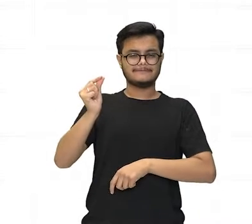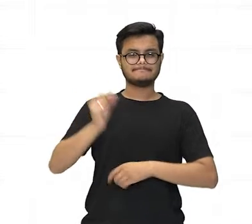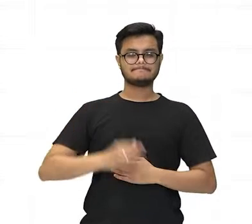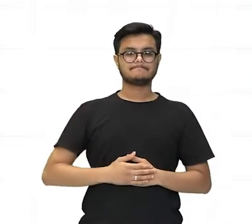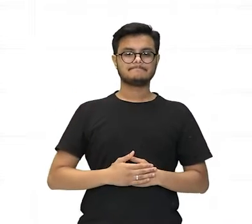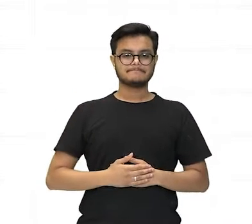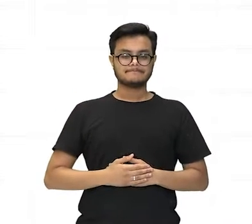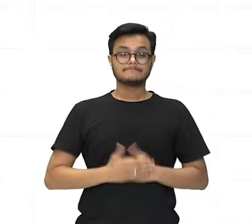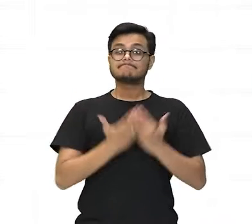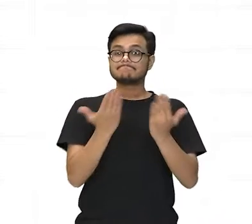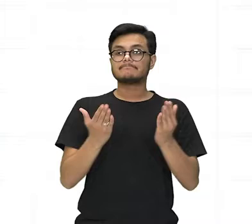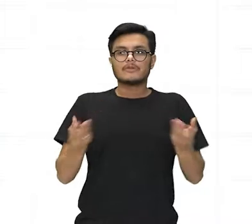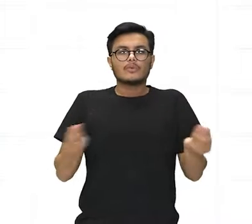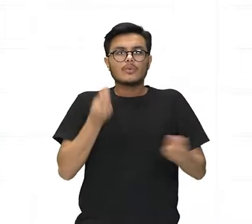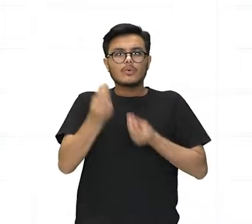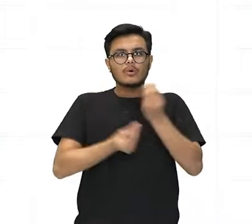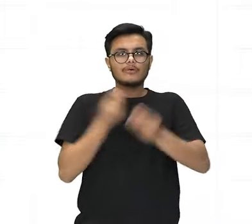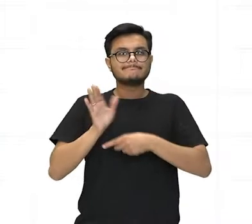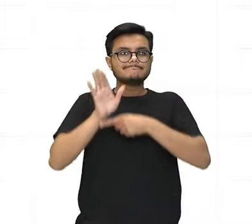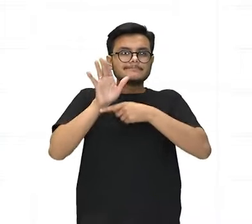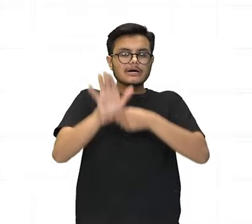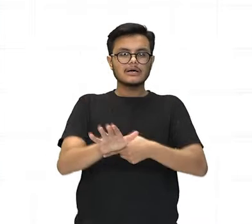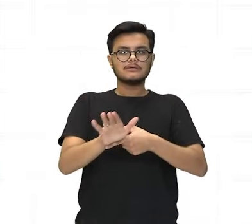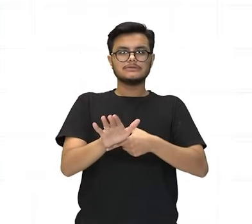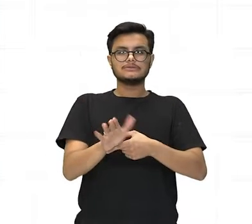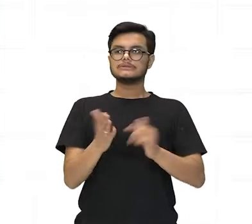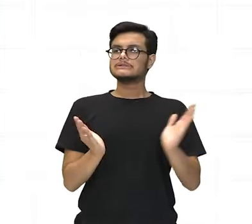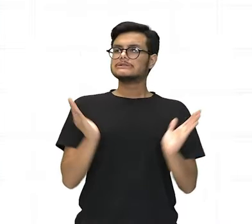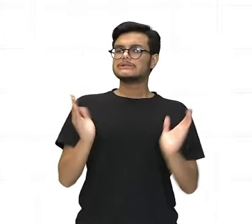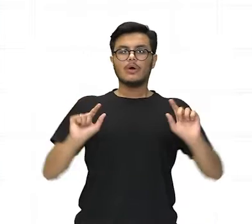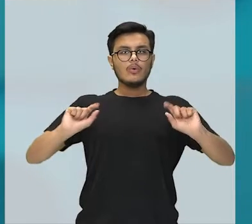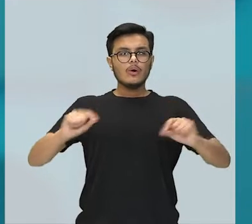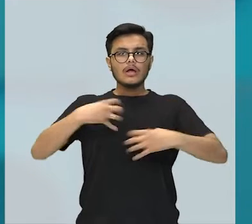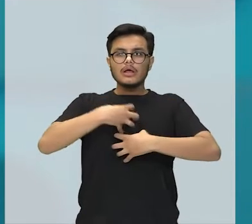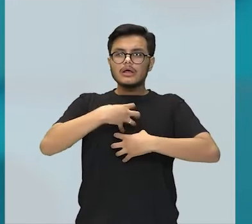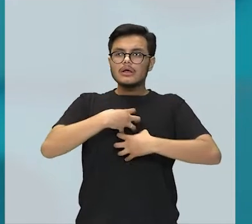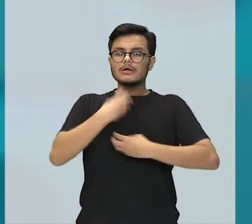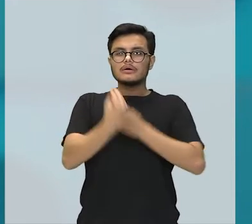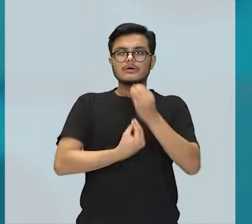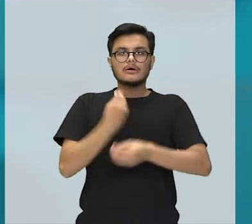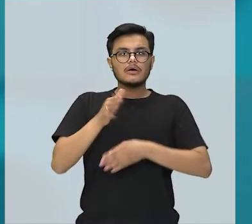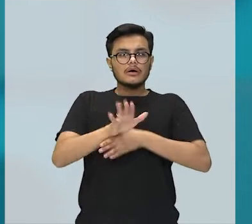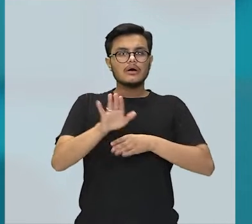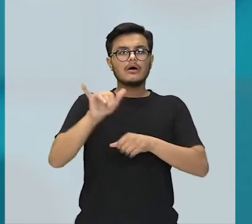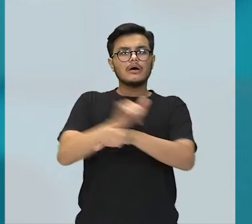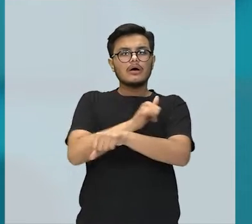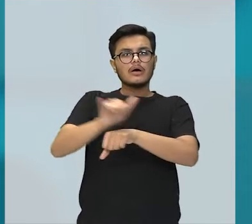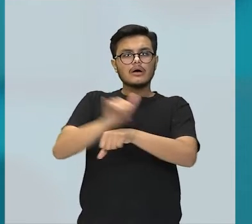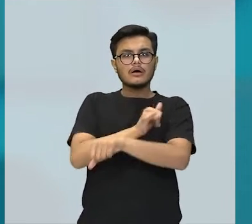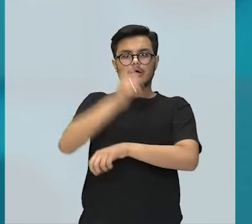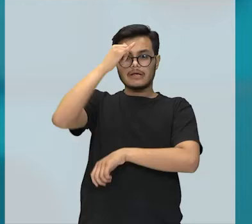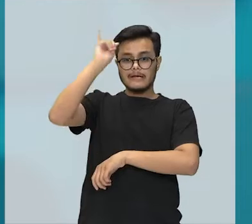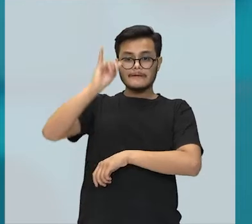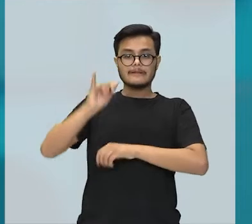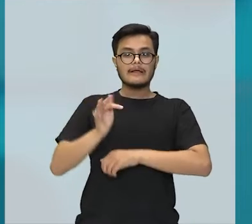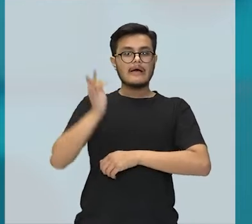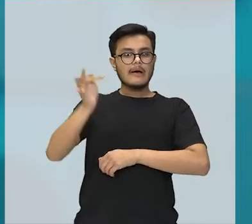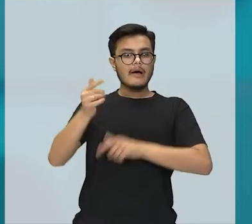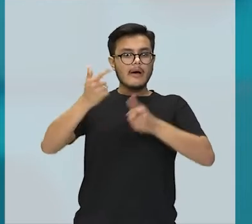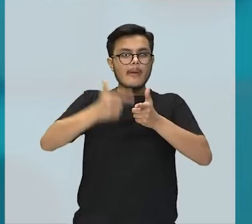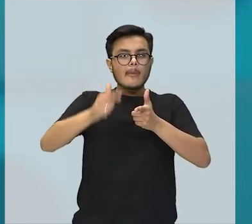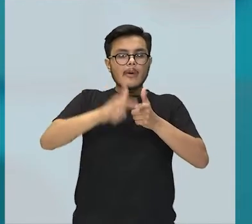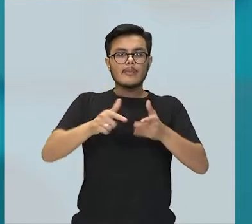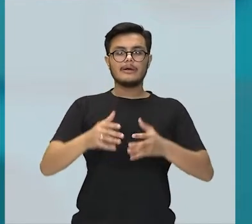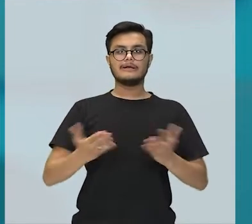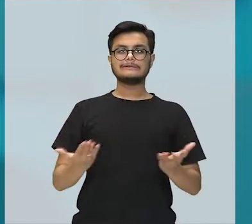raiz. E agora, o que a gente deve fazer quando nós perdemos um dente por inteiro? Ou quando perde